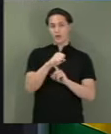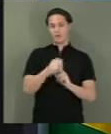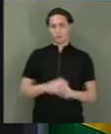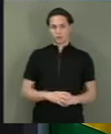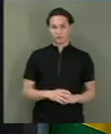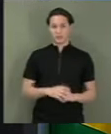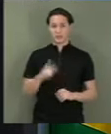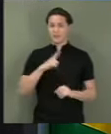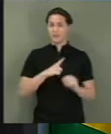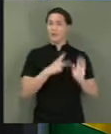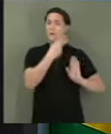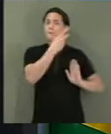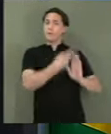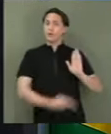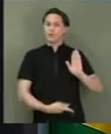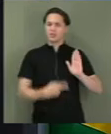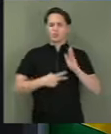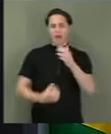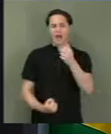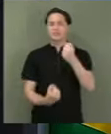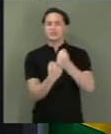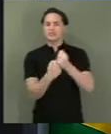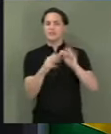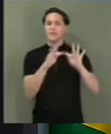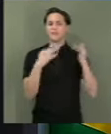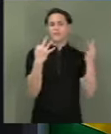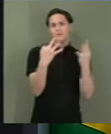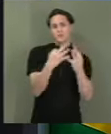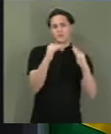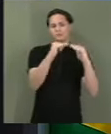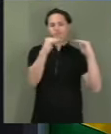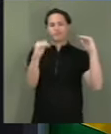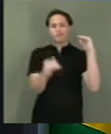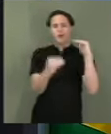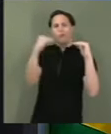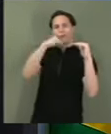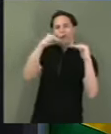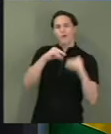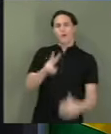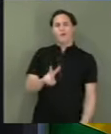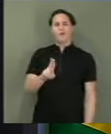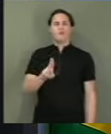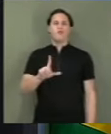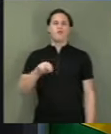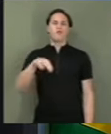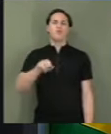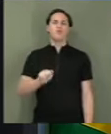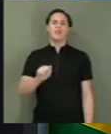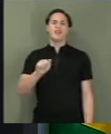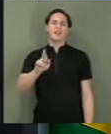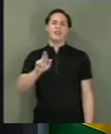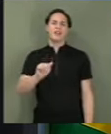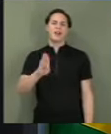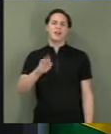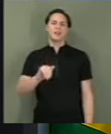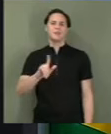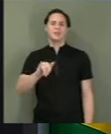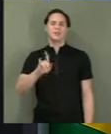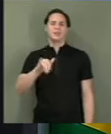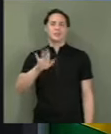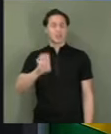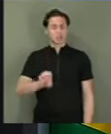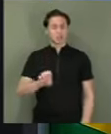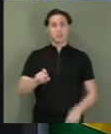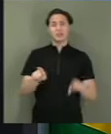de assistência à famílias em situação de vulnerabilidade e também